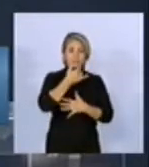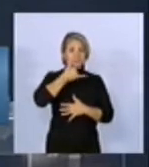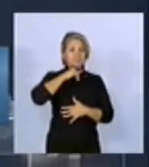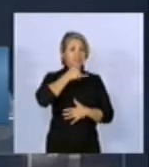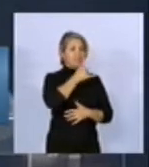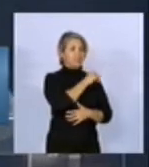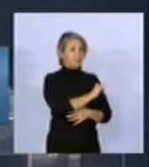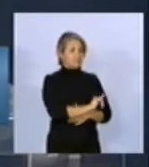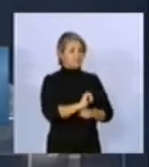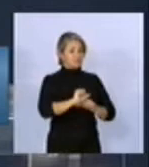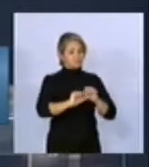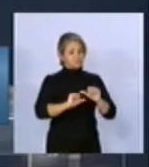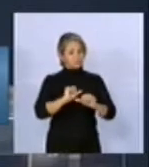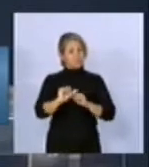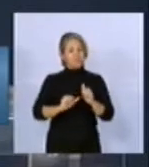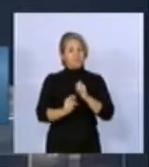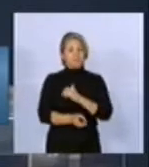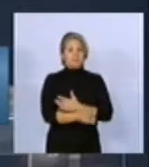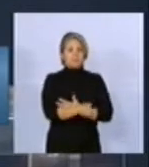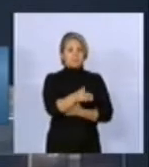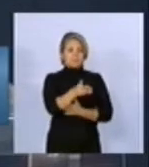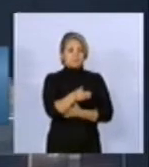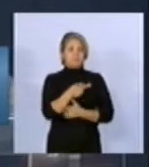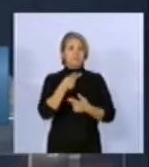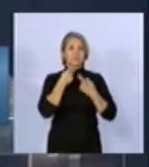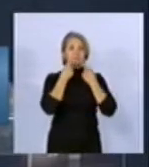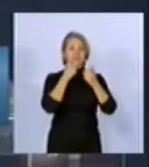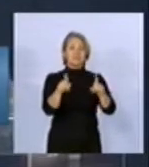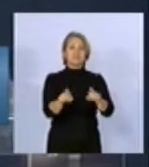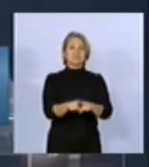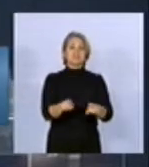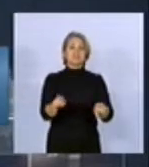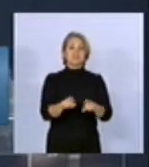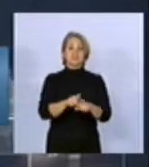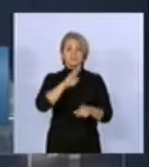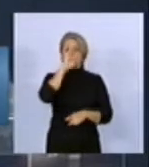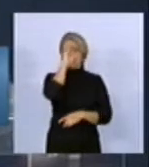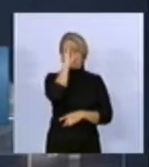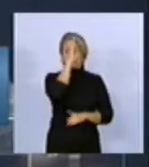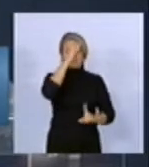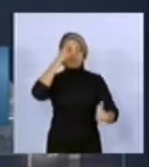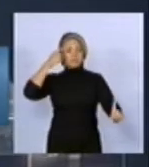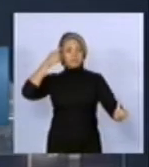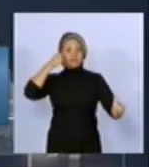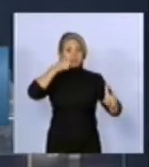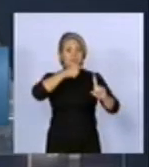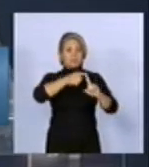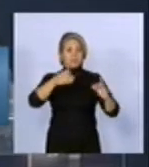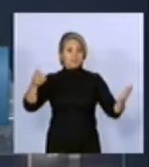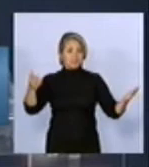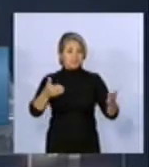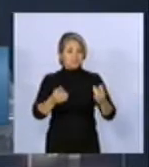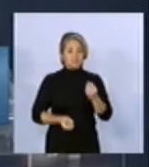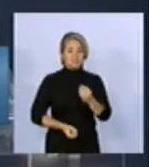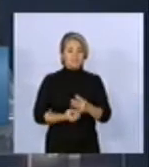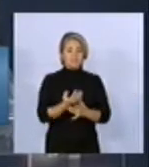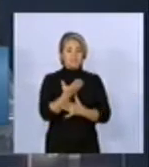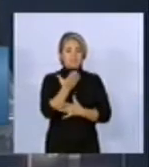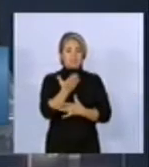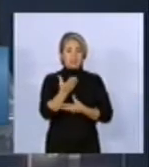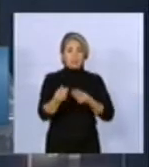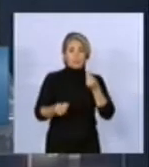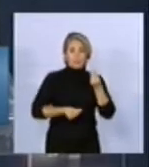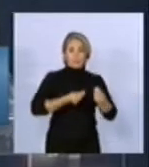energias renováveis dizer ainda que o principal objeto era criar